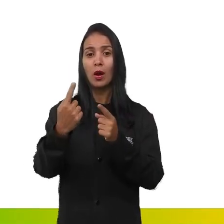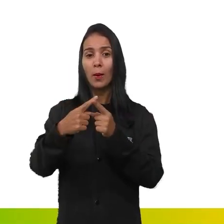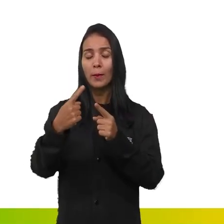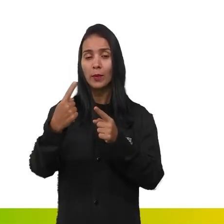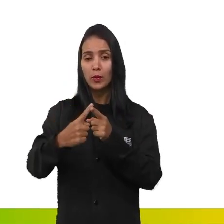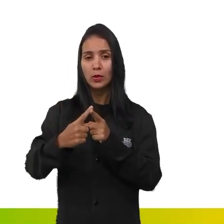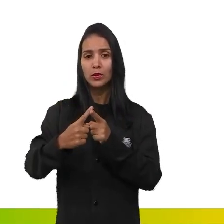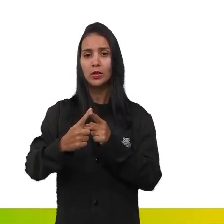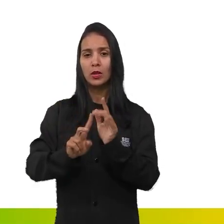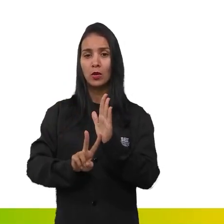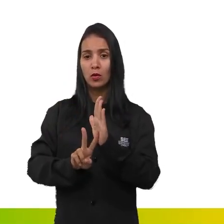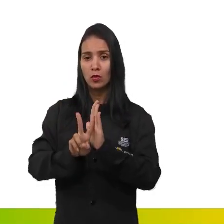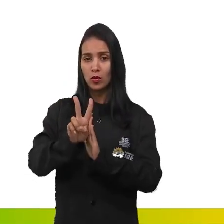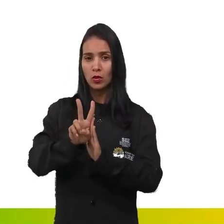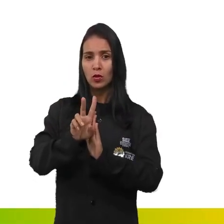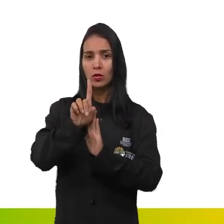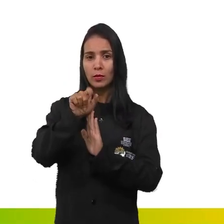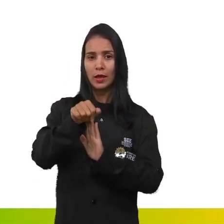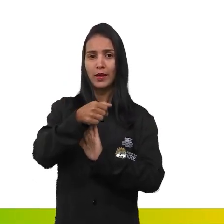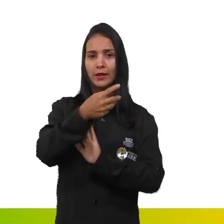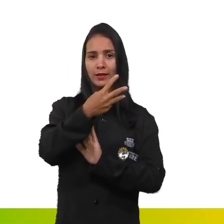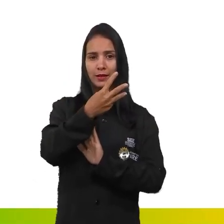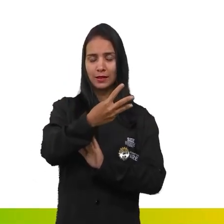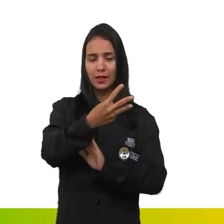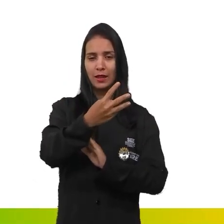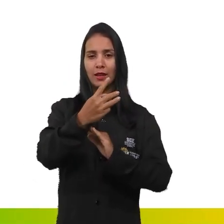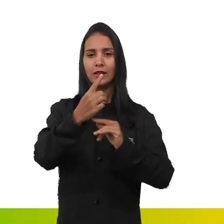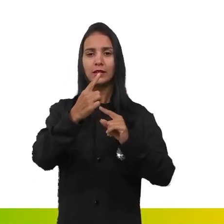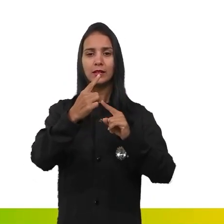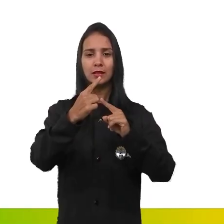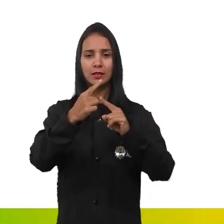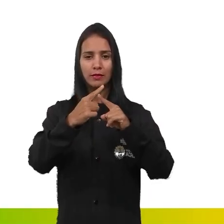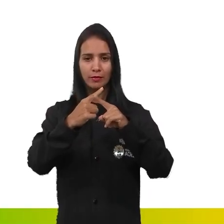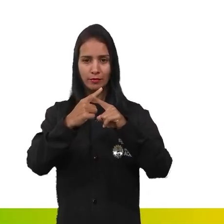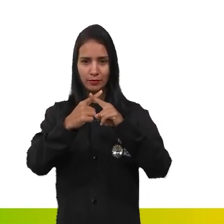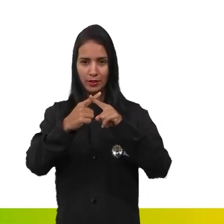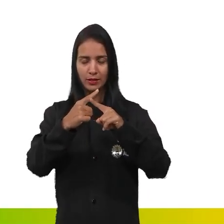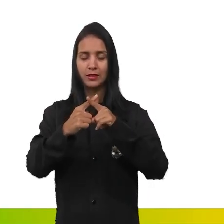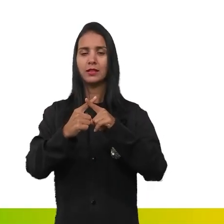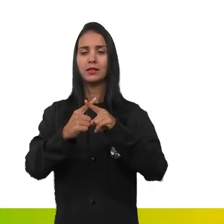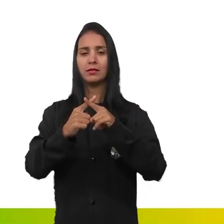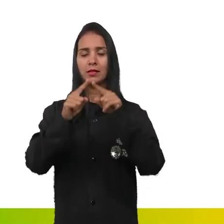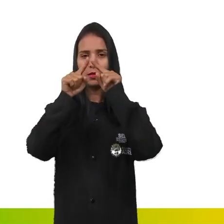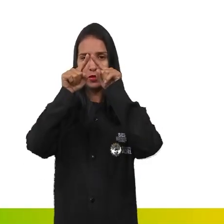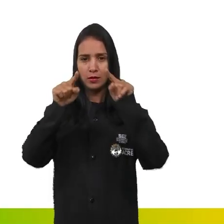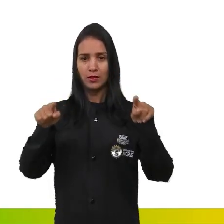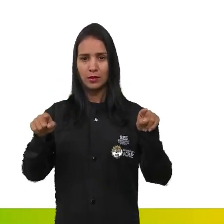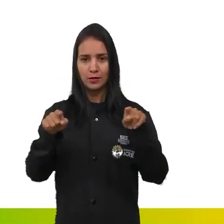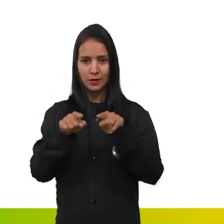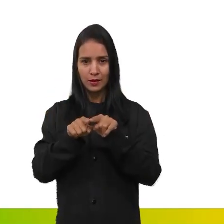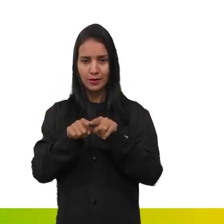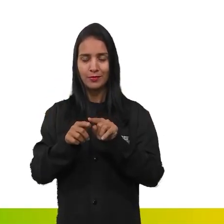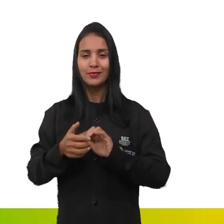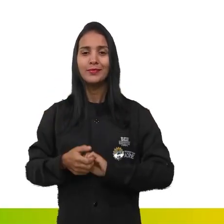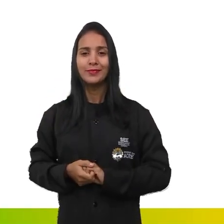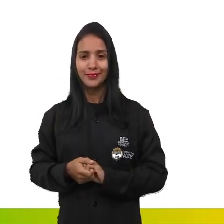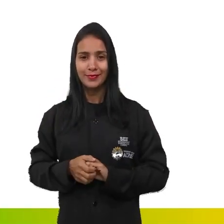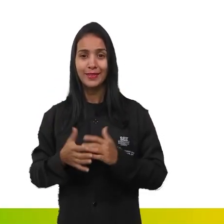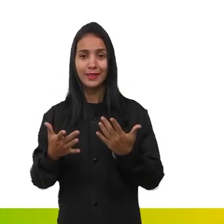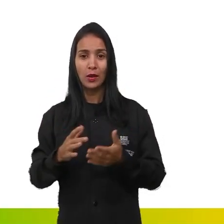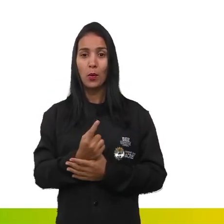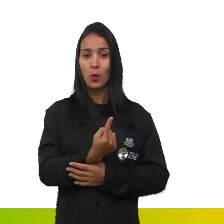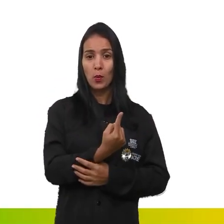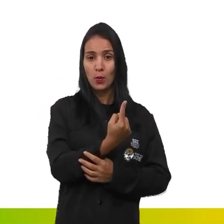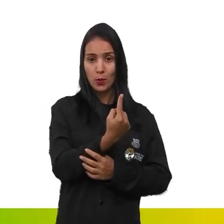aqui é 3 pirâmides, ok? O que significa que o volume de